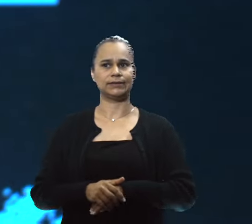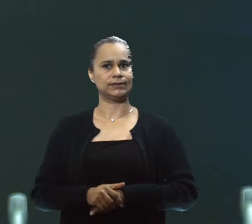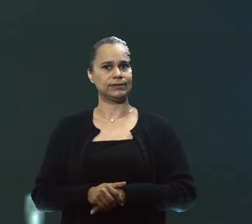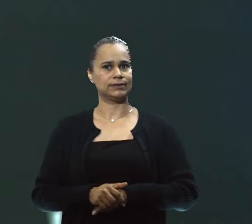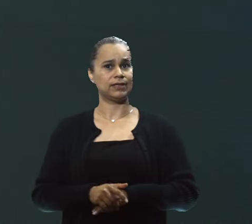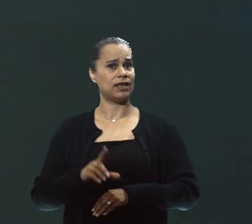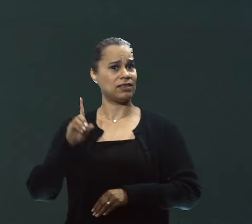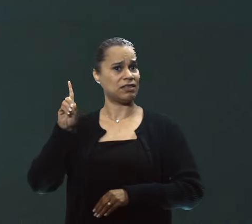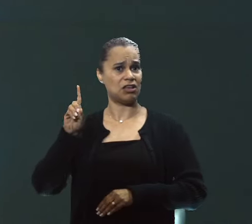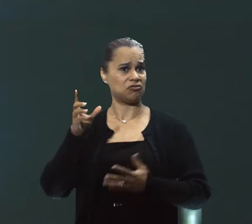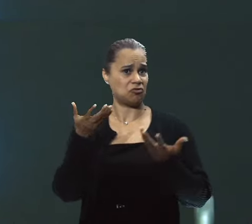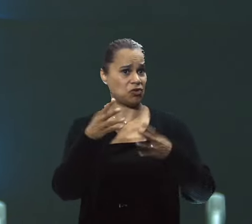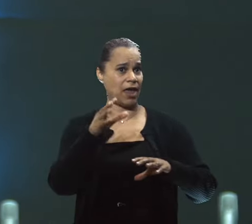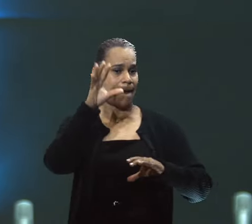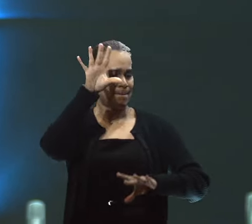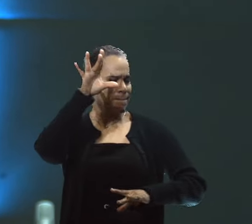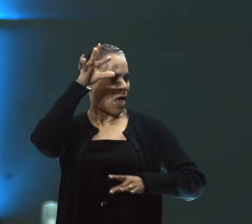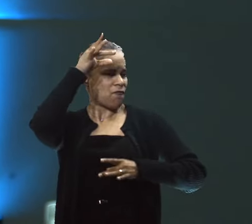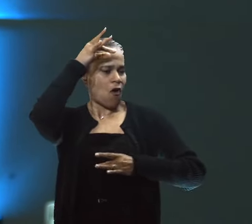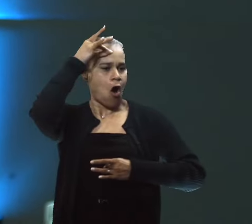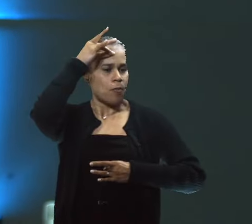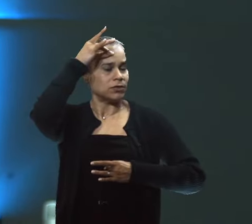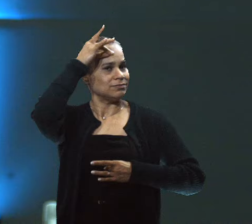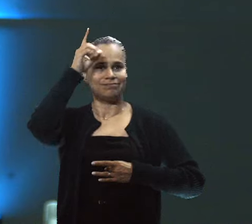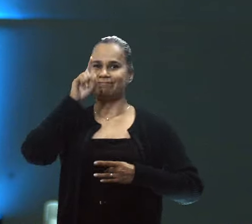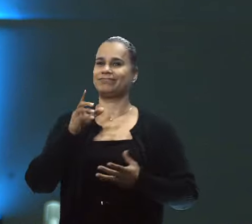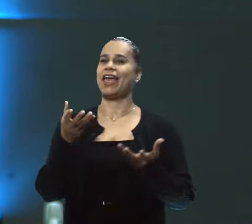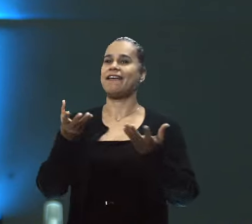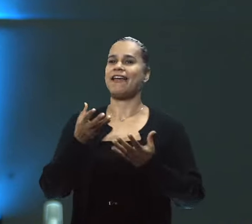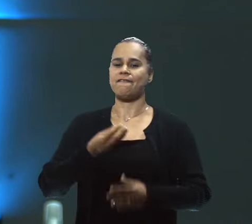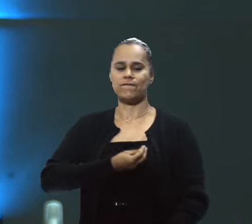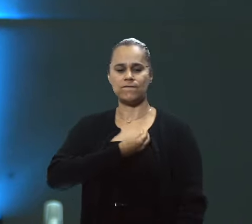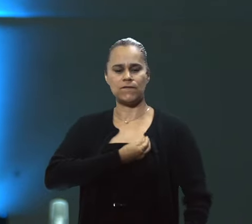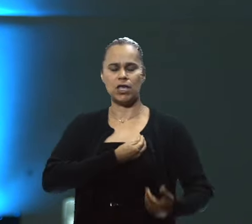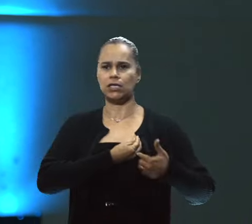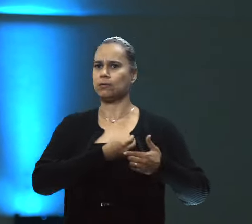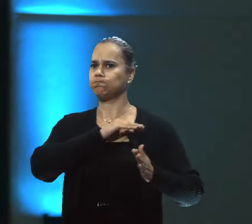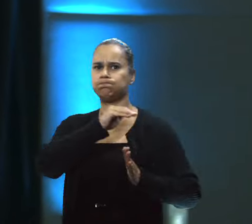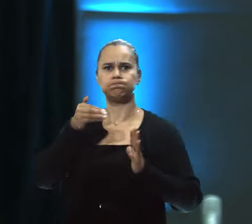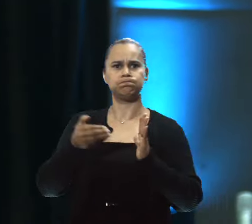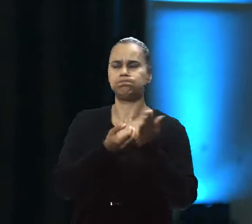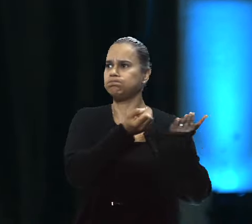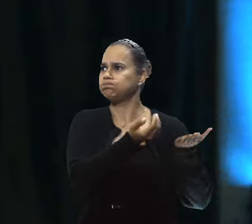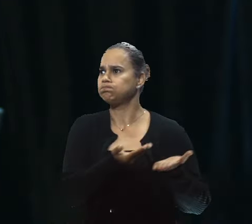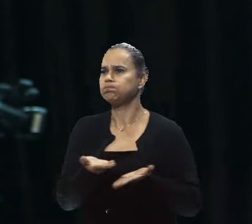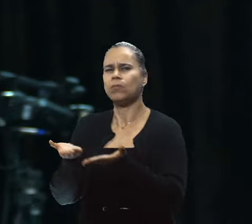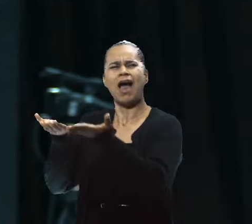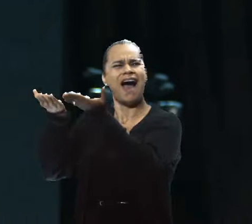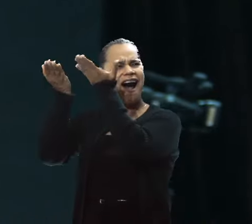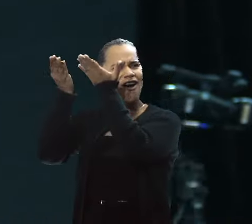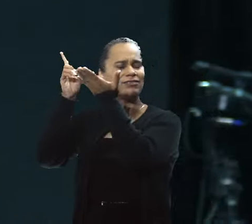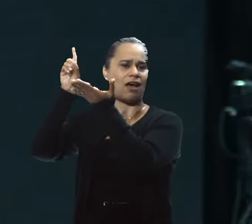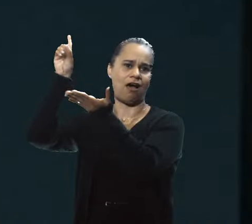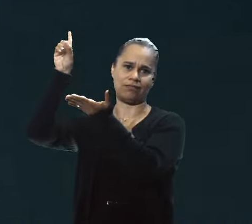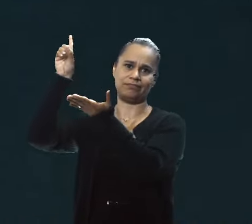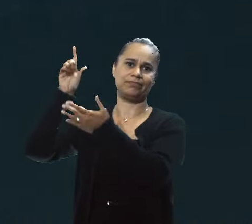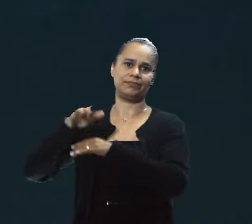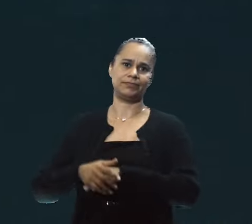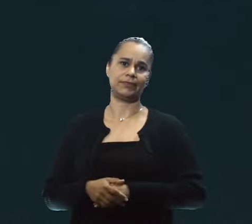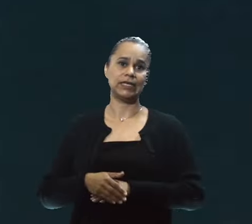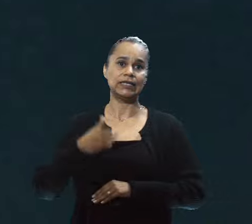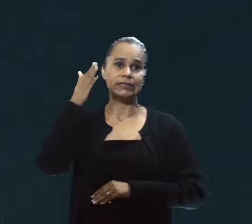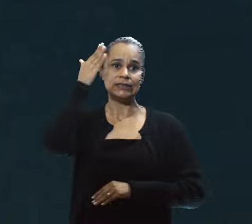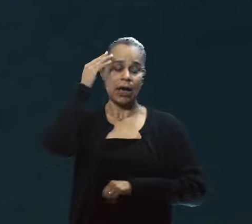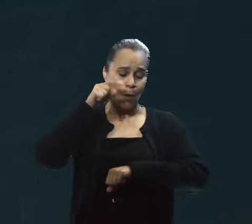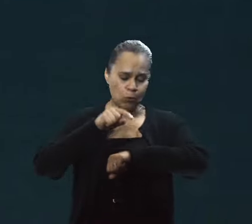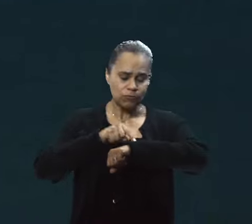Deus não quer performance. Ele quer vida entregue totalmente no altar. E sabe, um tempo